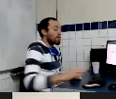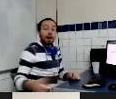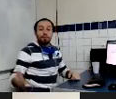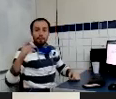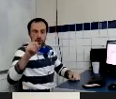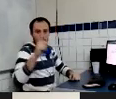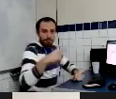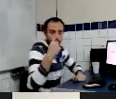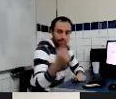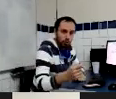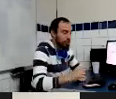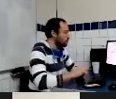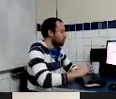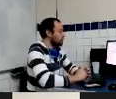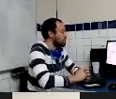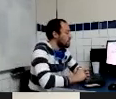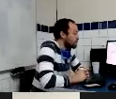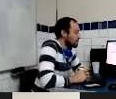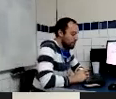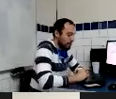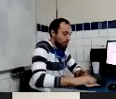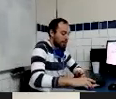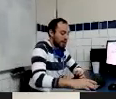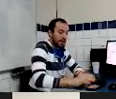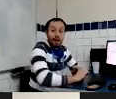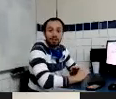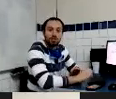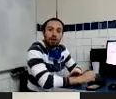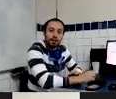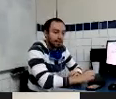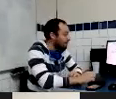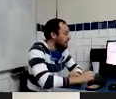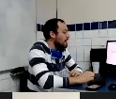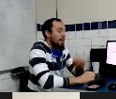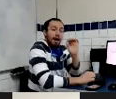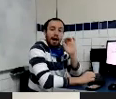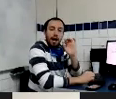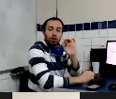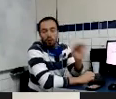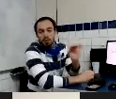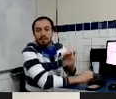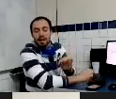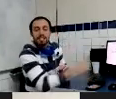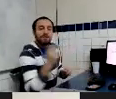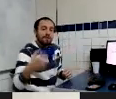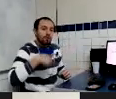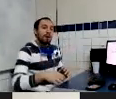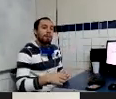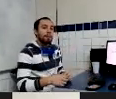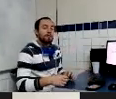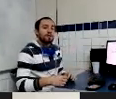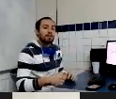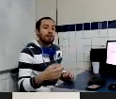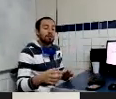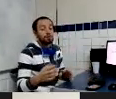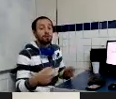Então, vamos lá. A pochila número 1, módulo 5, vida urbana e religiosa, tá? No próximo slide vai vir um